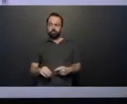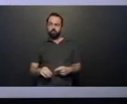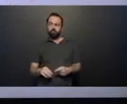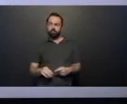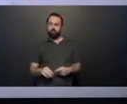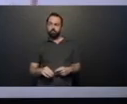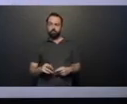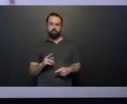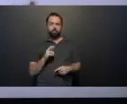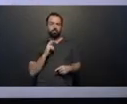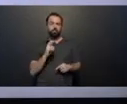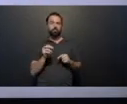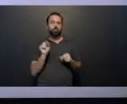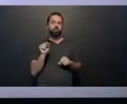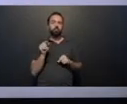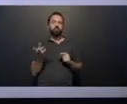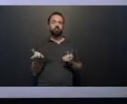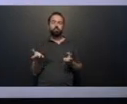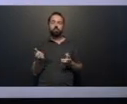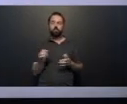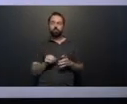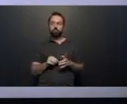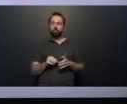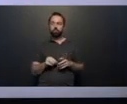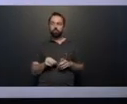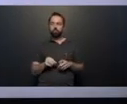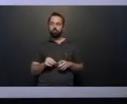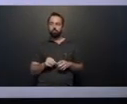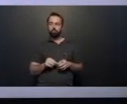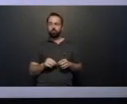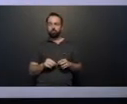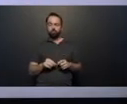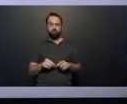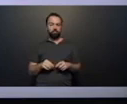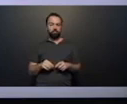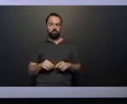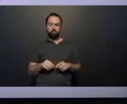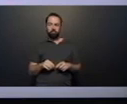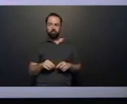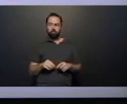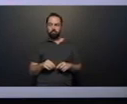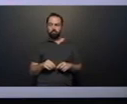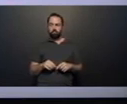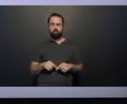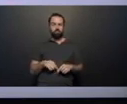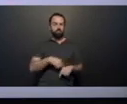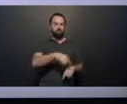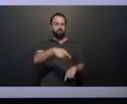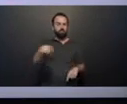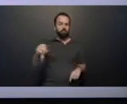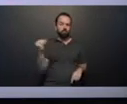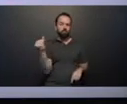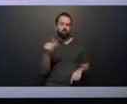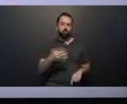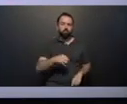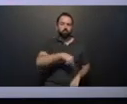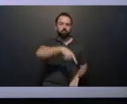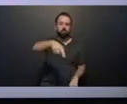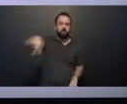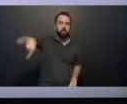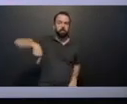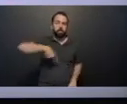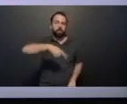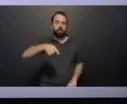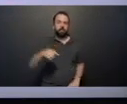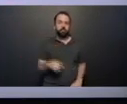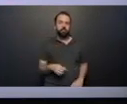por 314, que é o comprimento da pista. Então, aqui eu vou ter aproximadamente